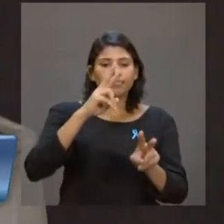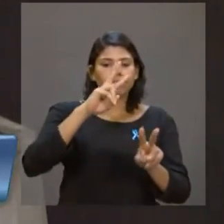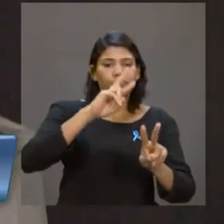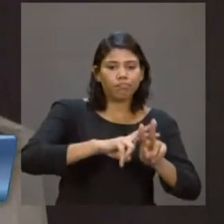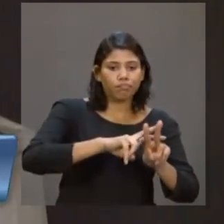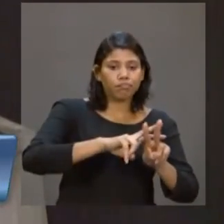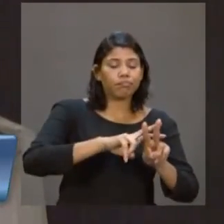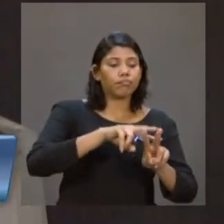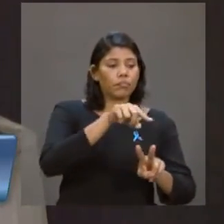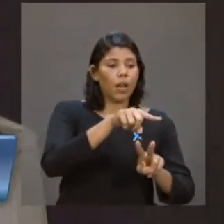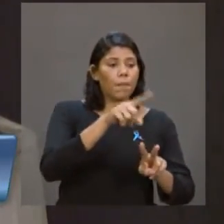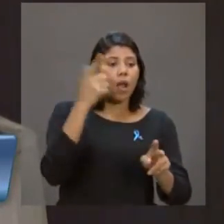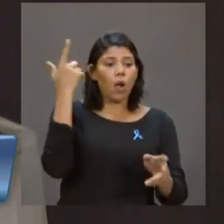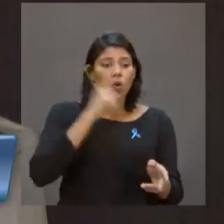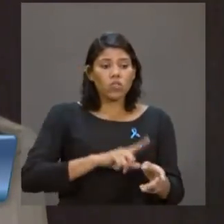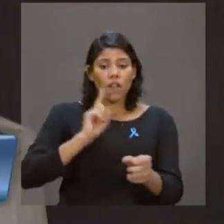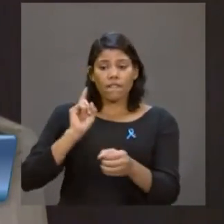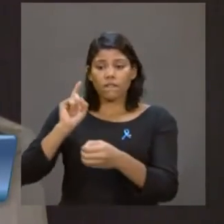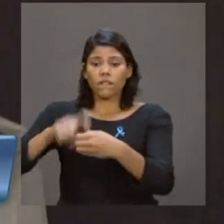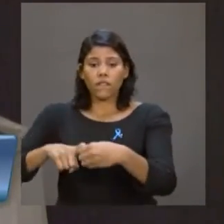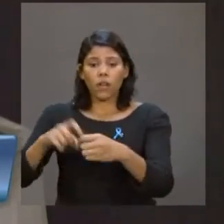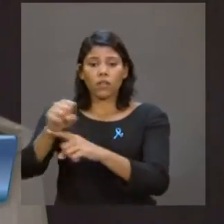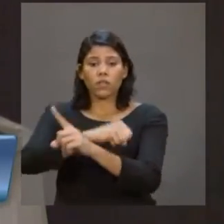afastando da conduta delitiva.